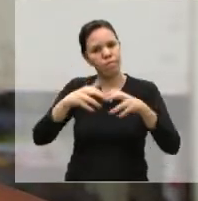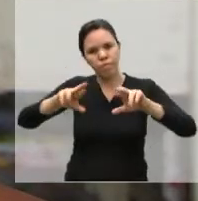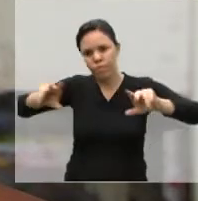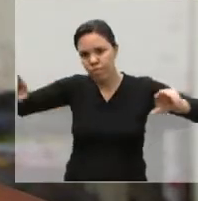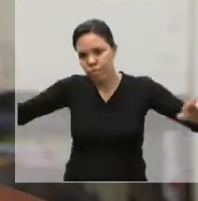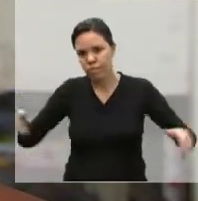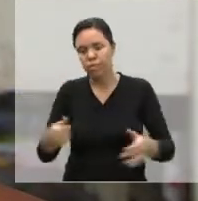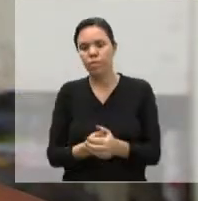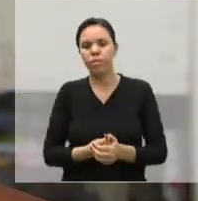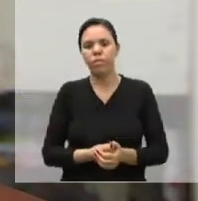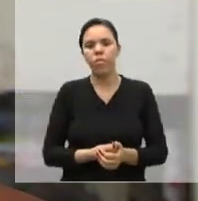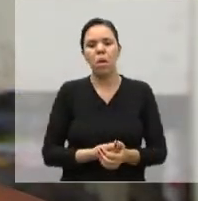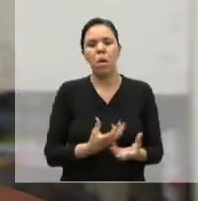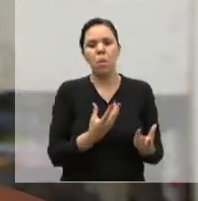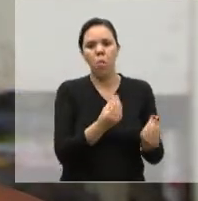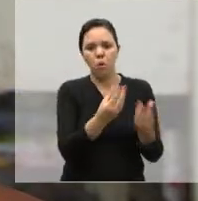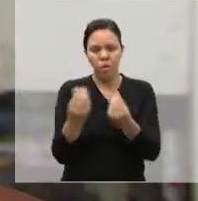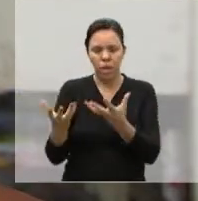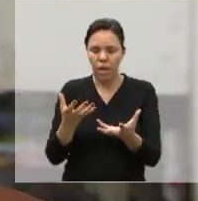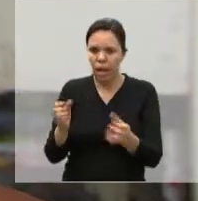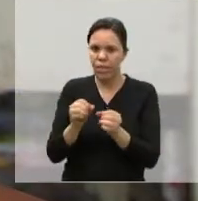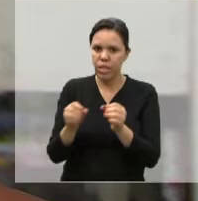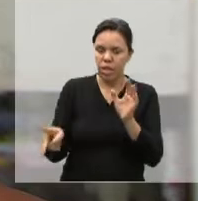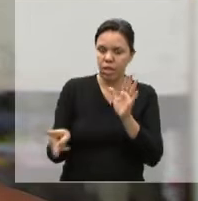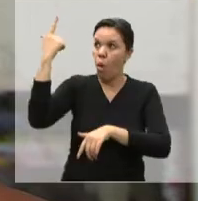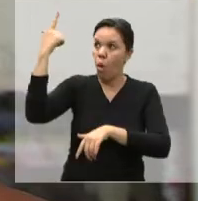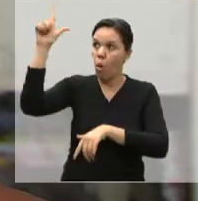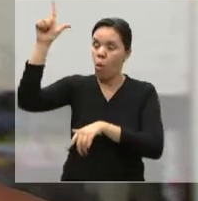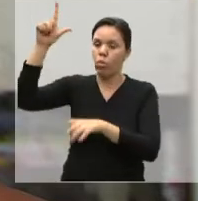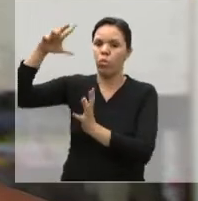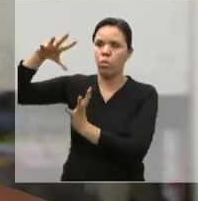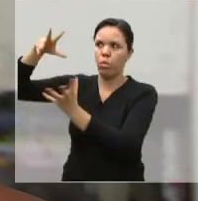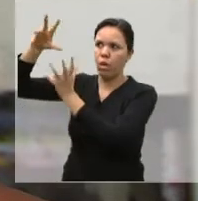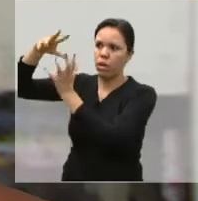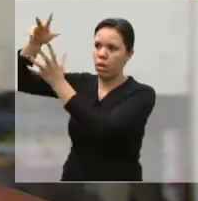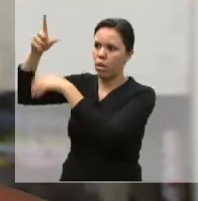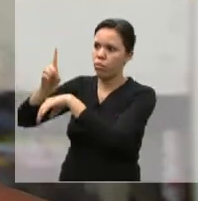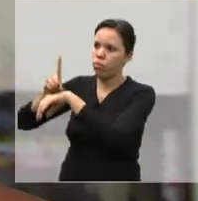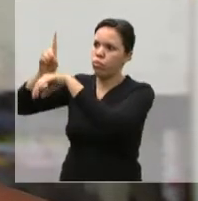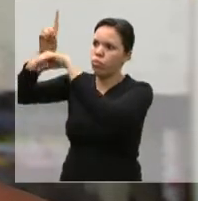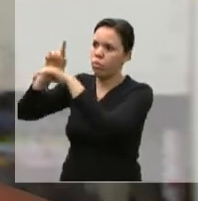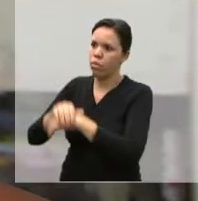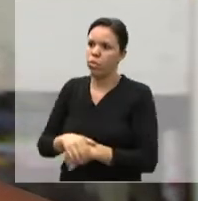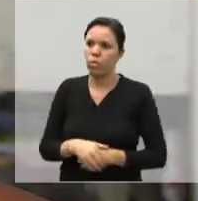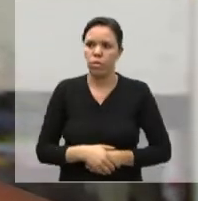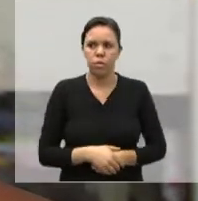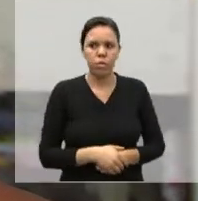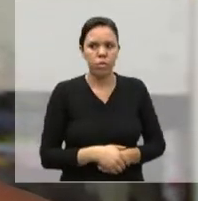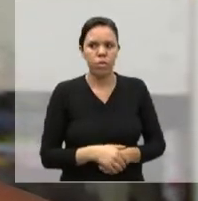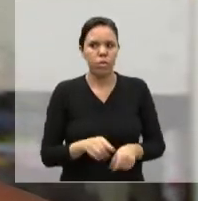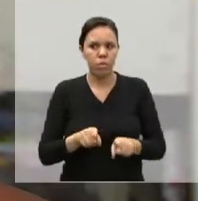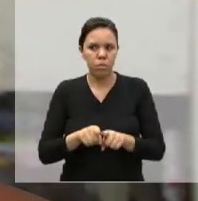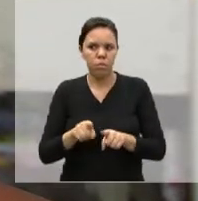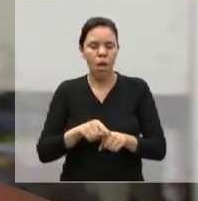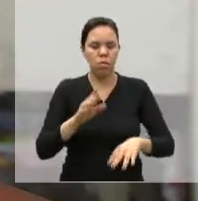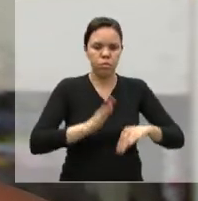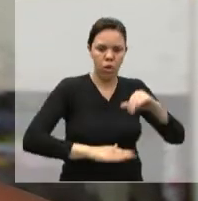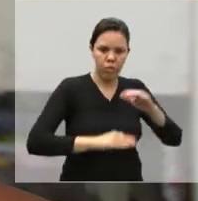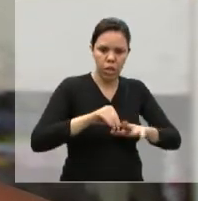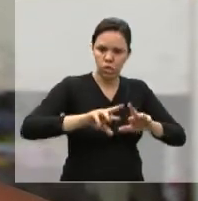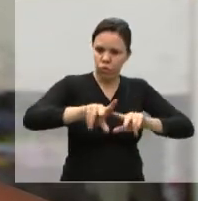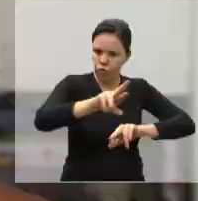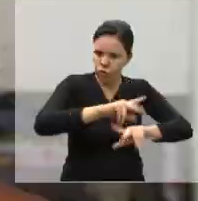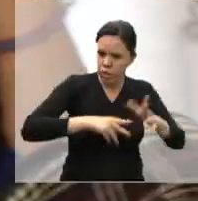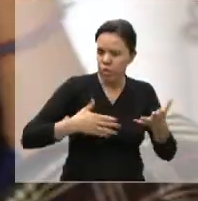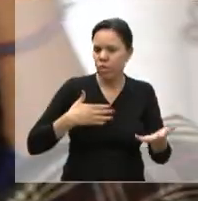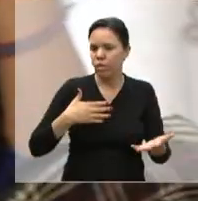astrônomas, outras antropólogas e entre outros áreas de profissões. E foi muito divertido saber como cada